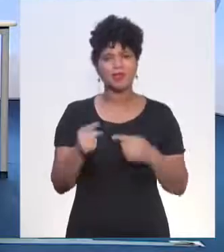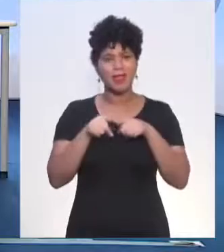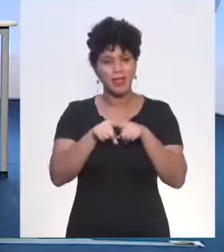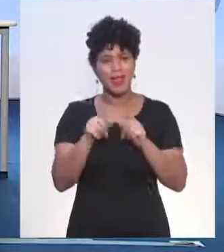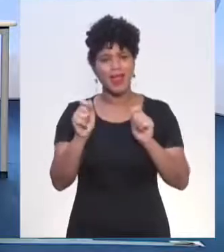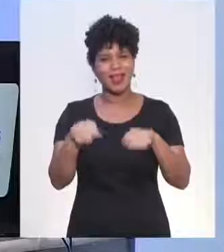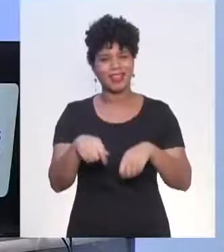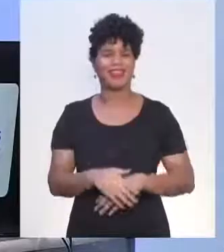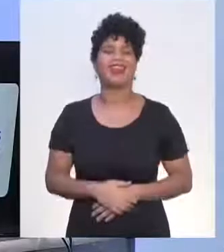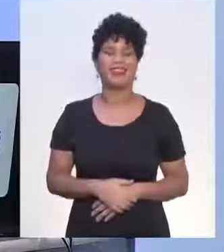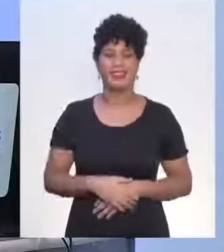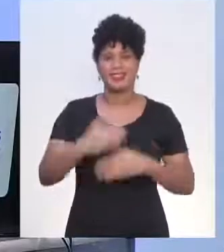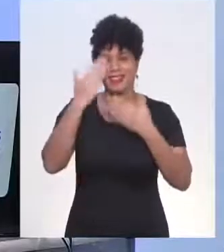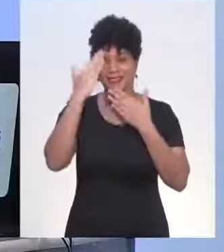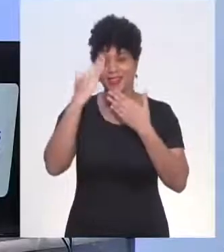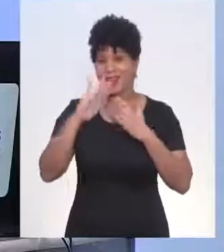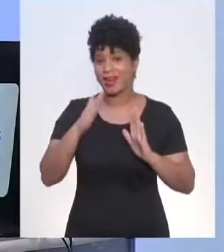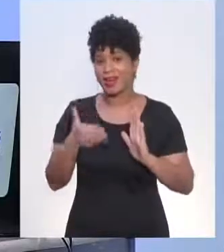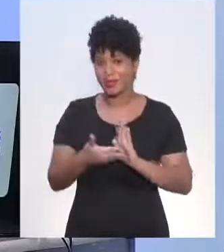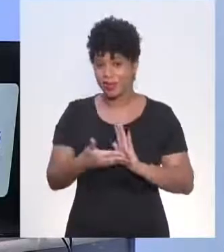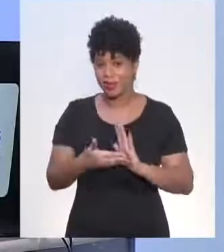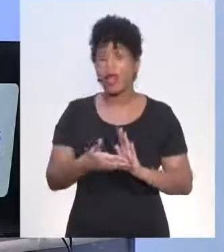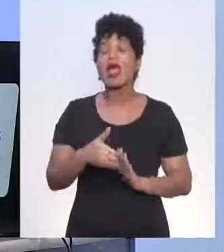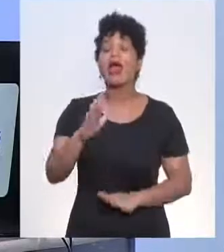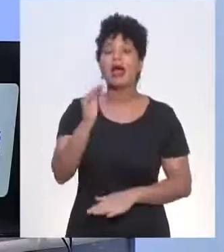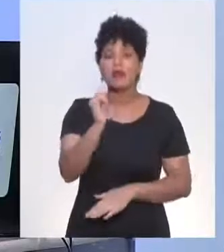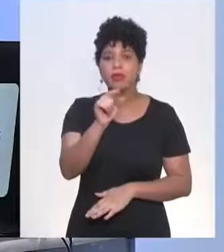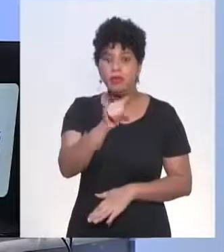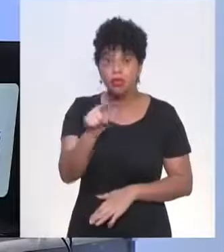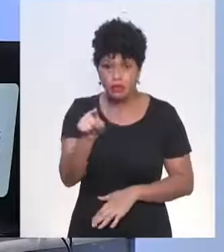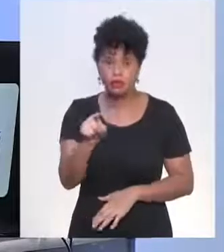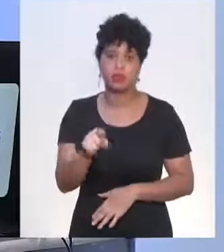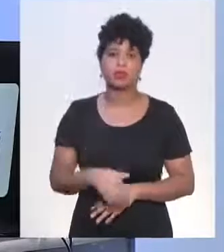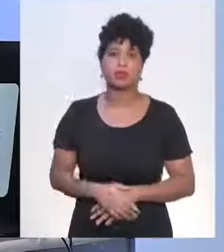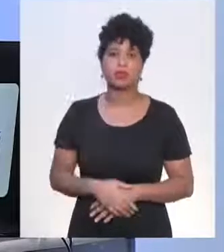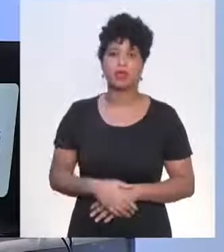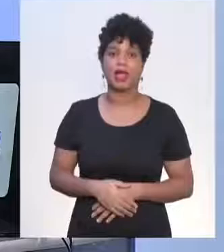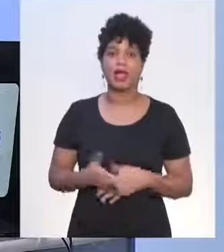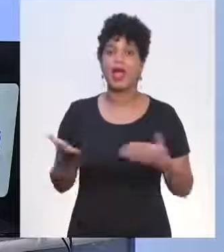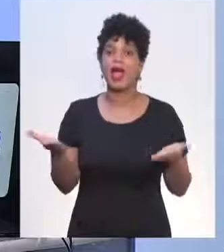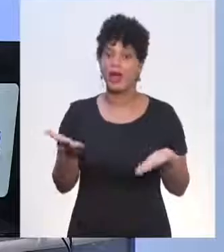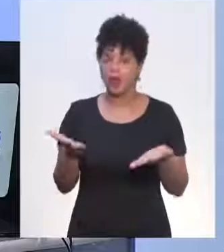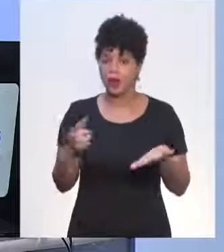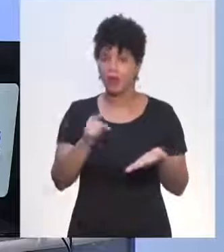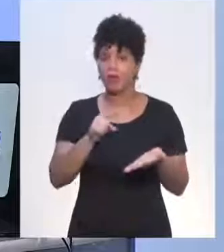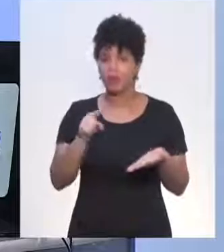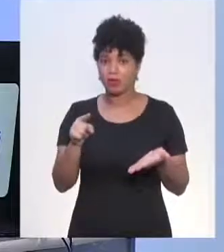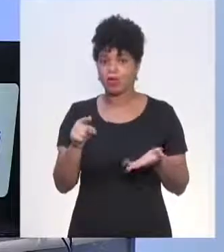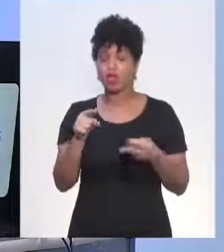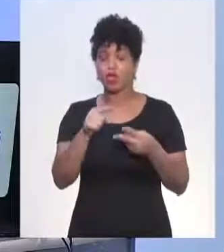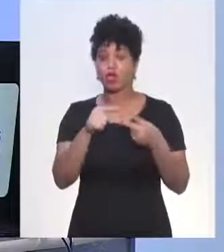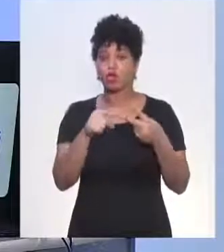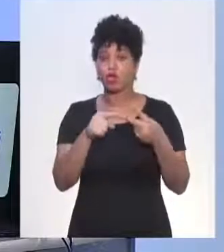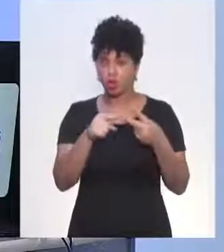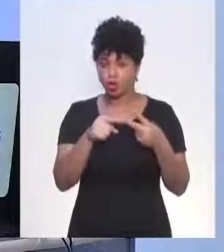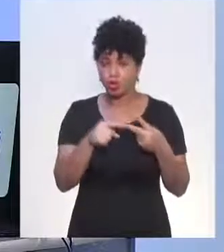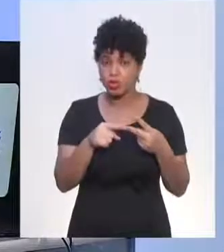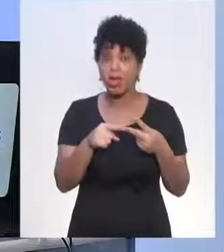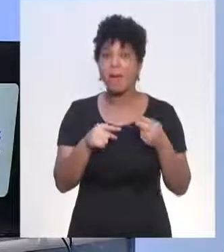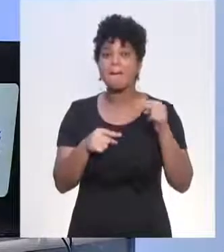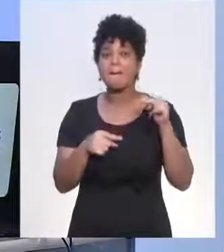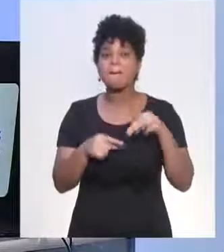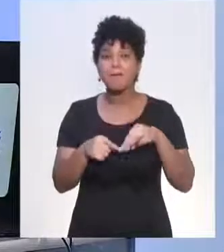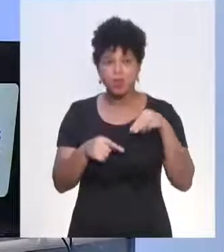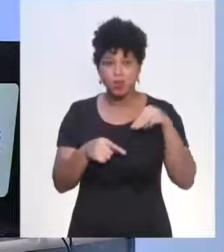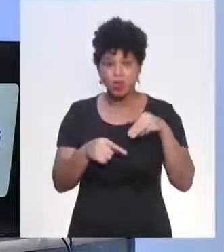Só tenho a agradecer, obrigado a todos. Só dando um recadinho aí para vocês. Agora, vocês vão ter aí 2 minutinhos, fiquem na